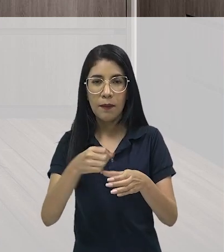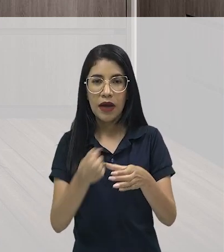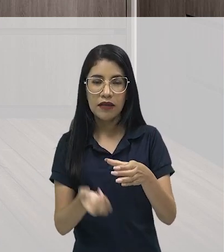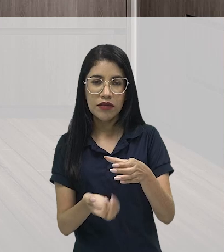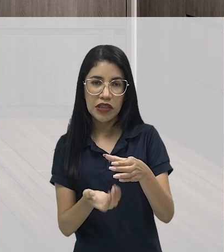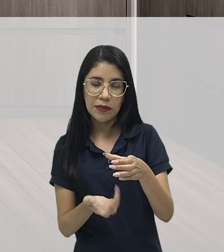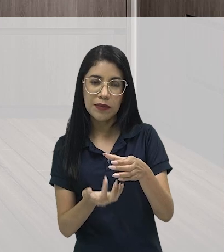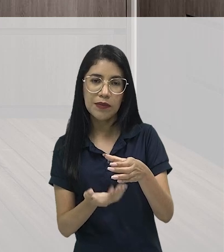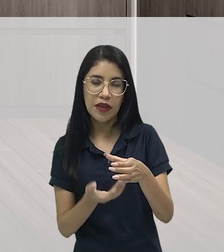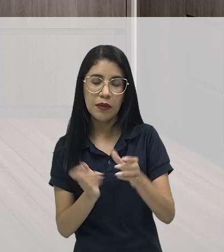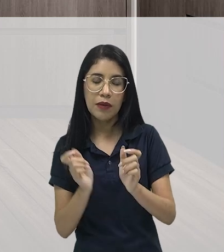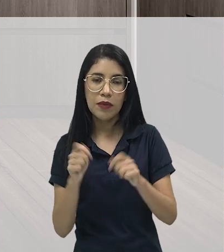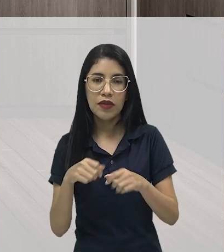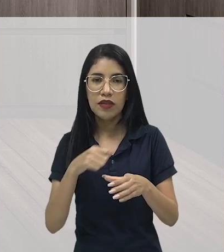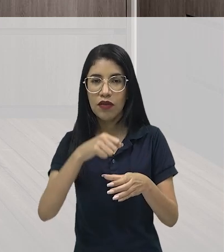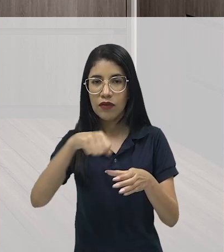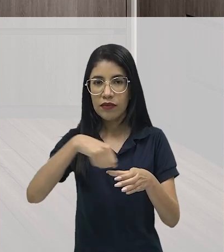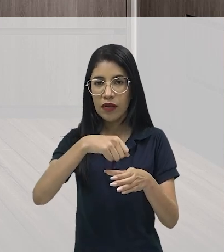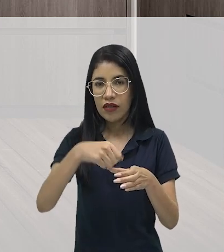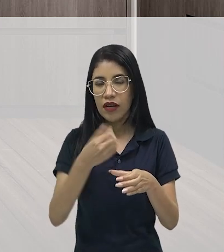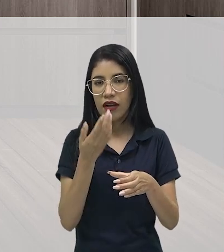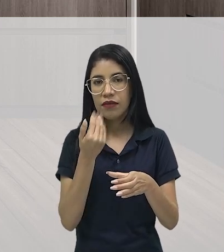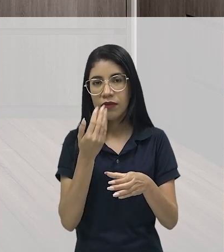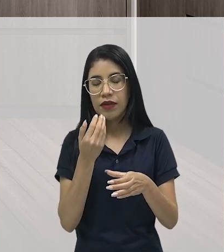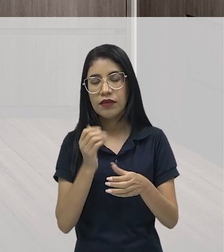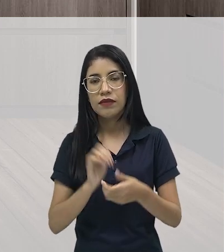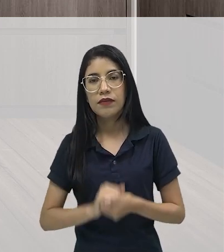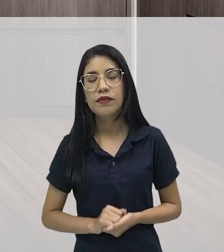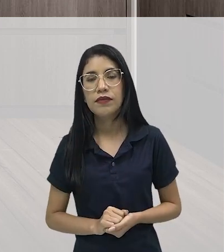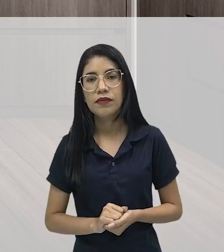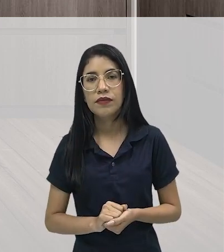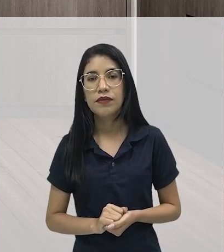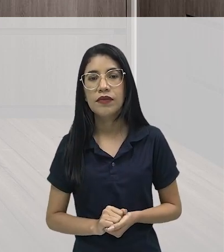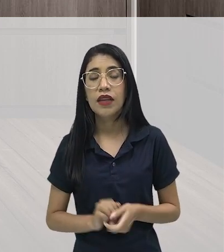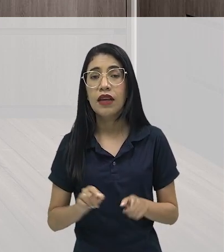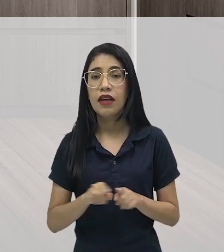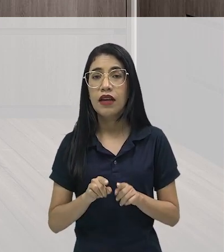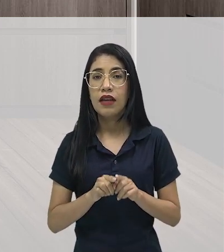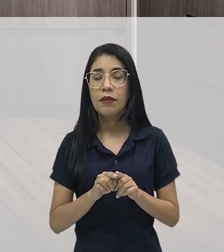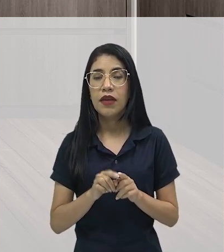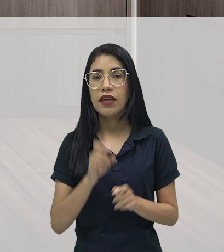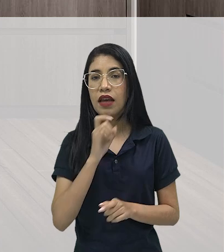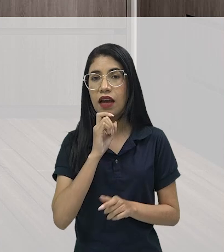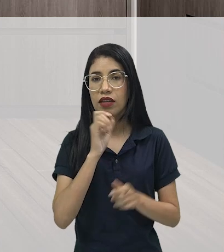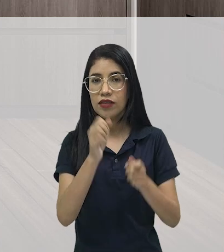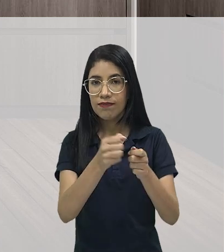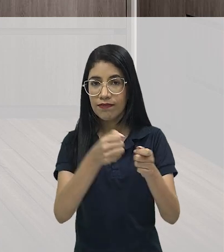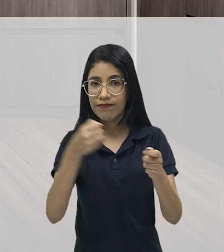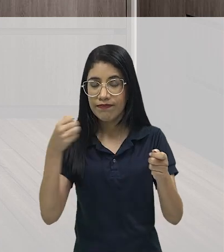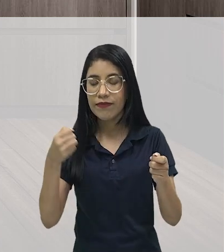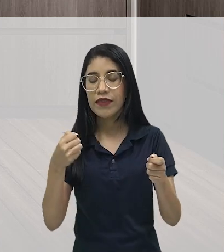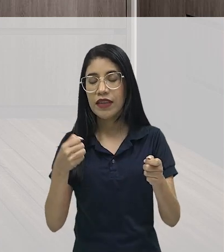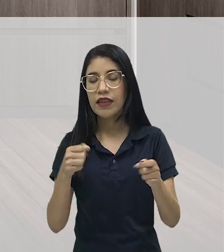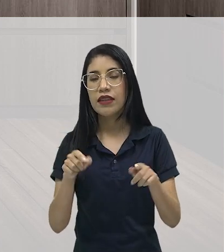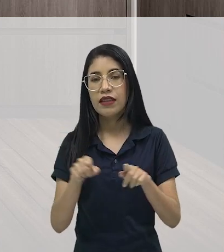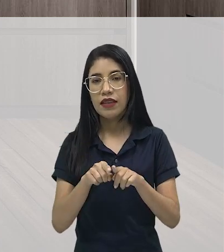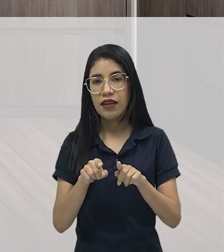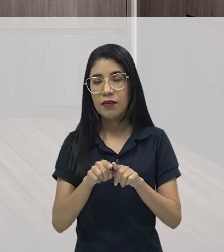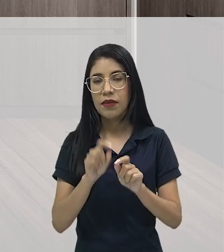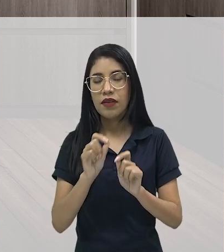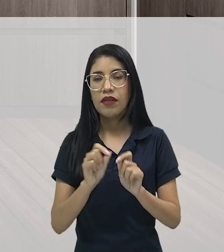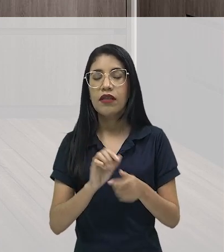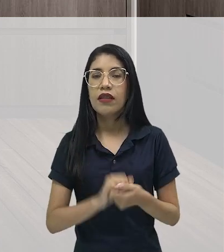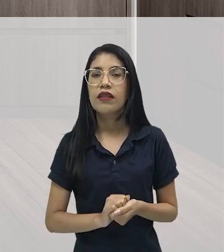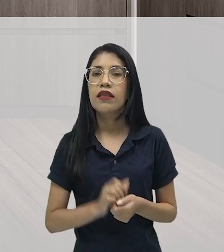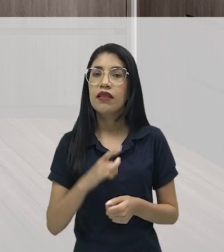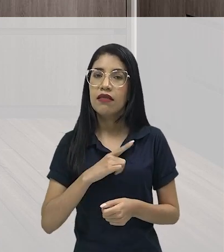gente consiga aí cozinhar nossos alimentos. A geladeira também é um grande exemplo, onde nós temos aí